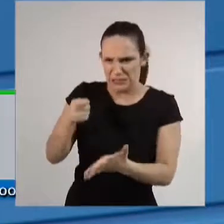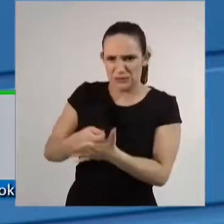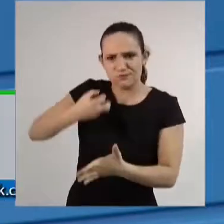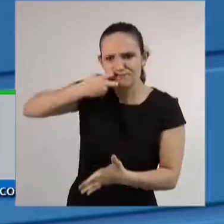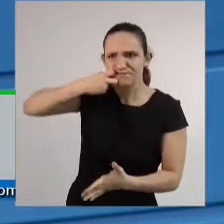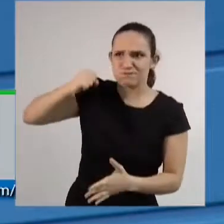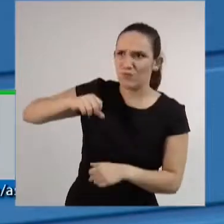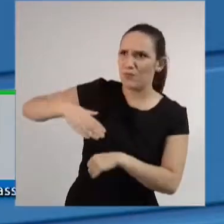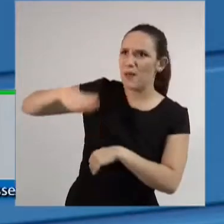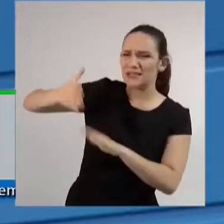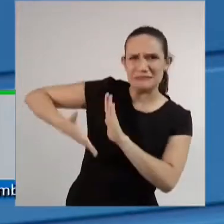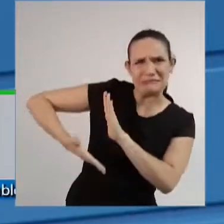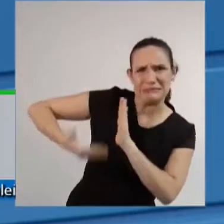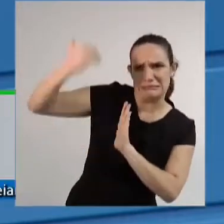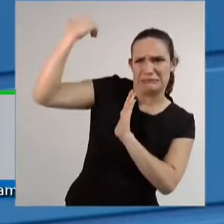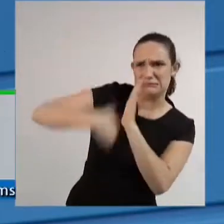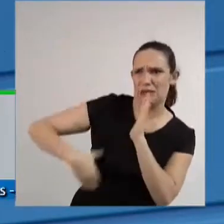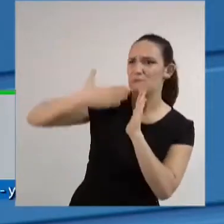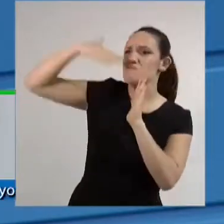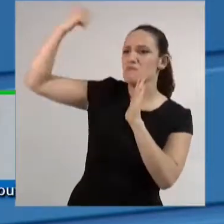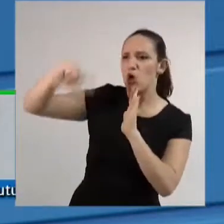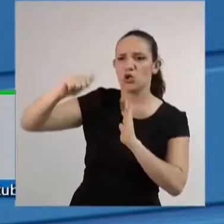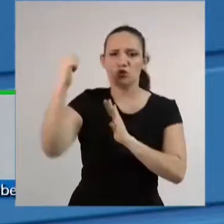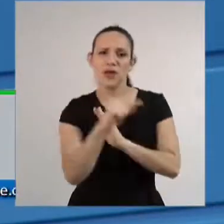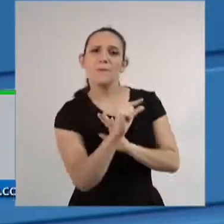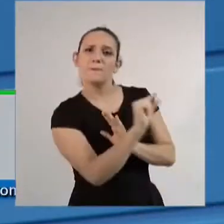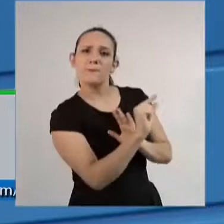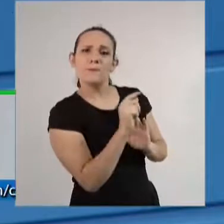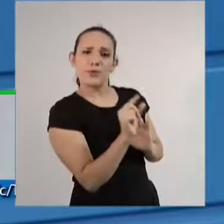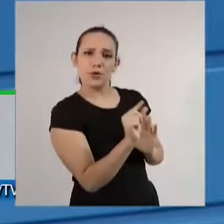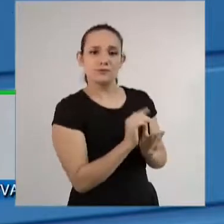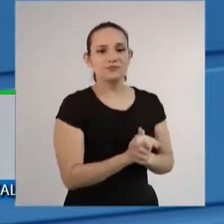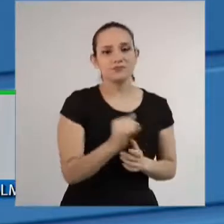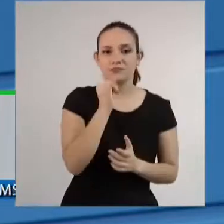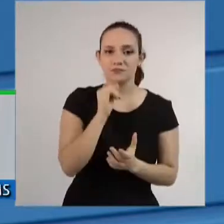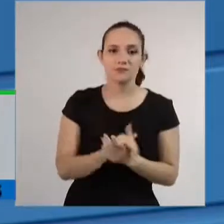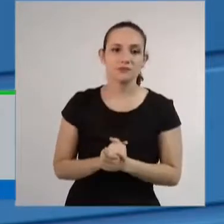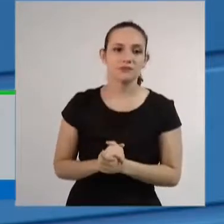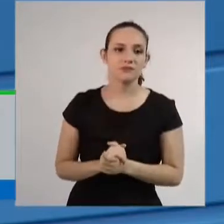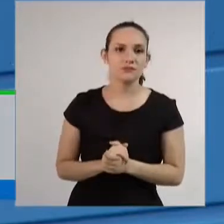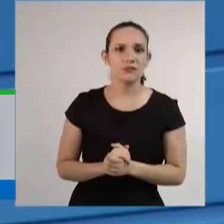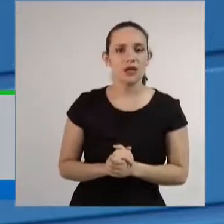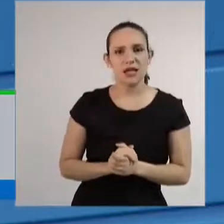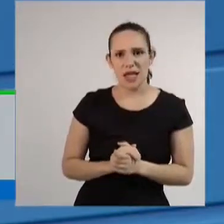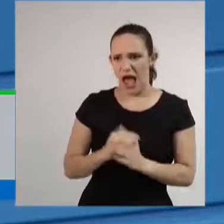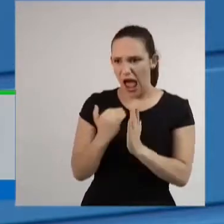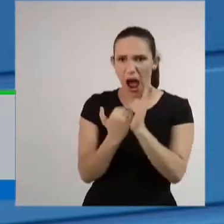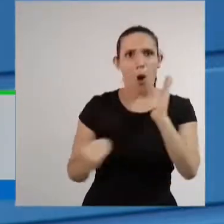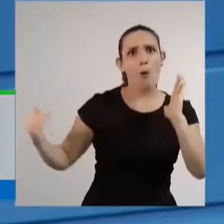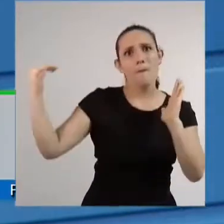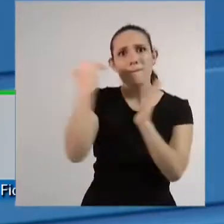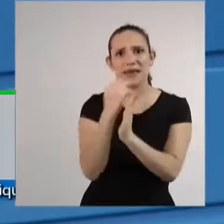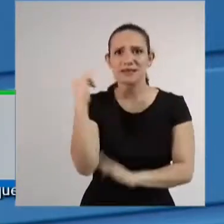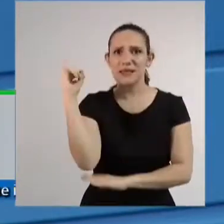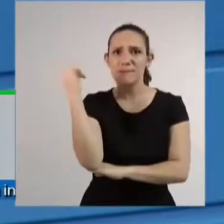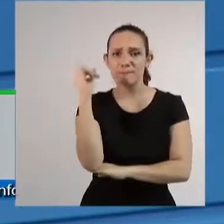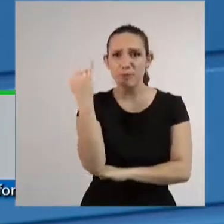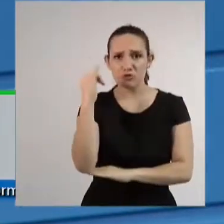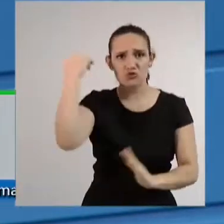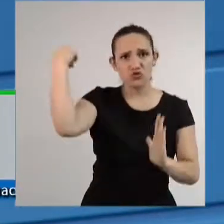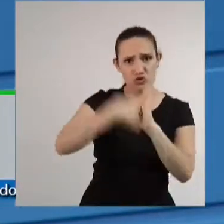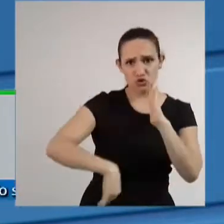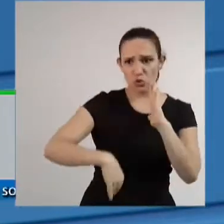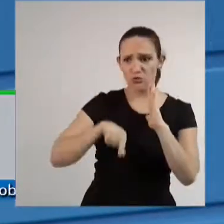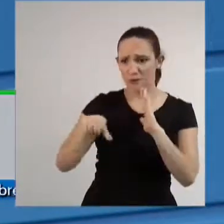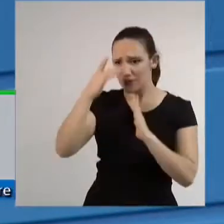é fundamental, porque ao você cobrar mais de quem ganha menos, você aprofunda a desigualdade ao invés de